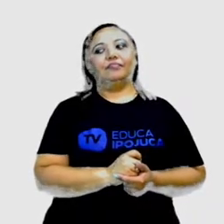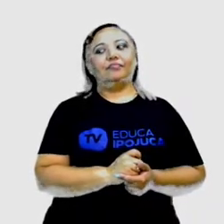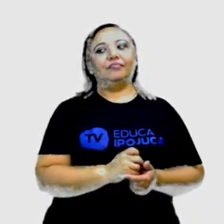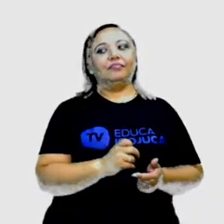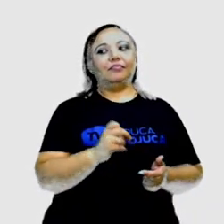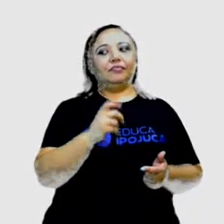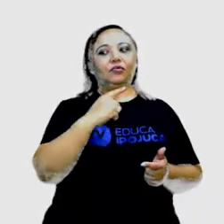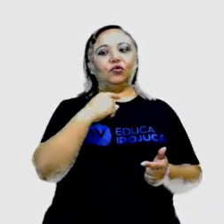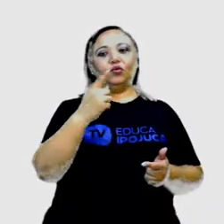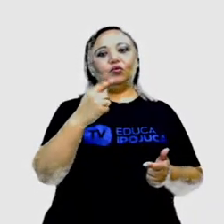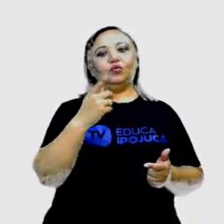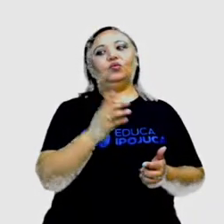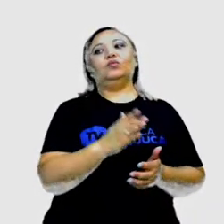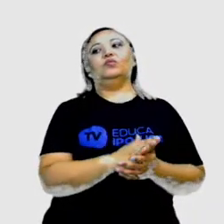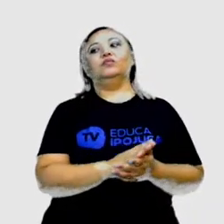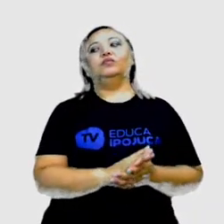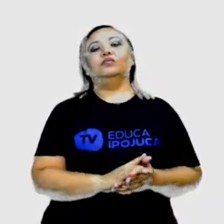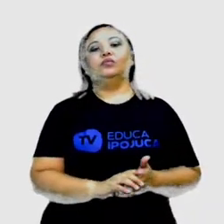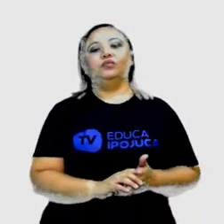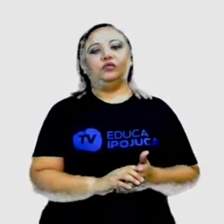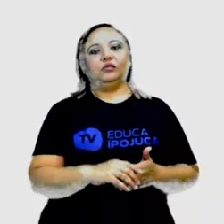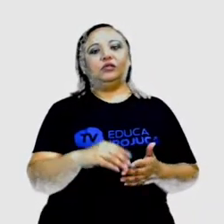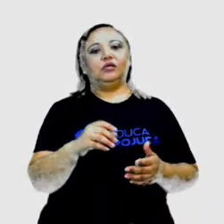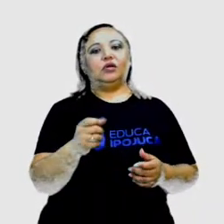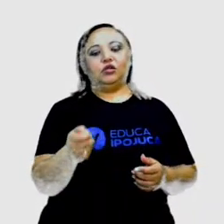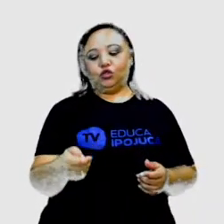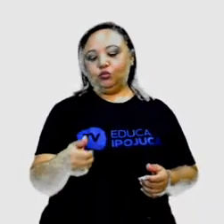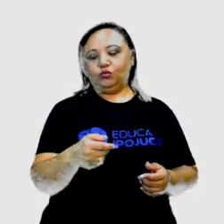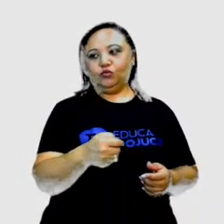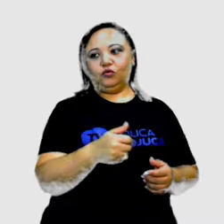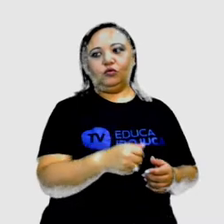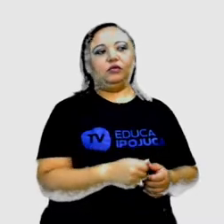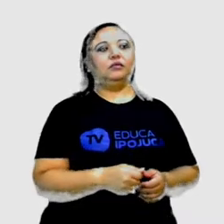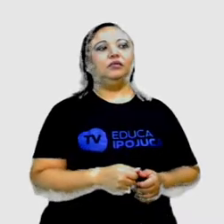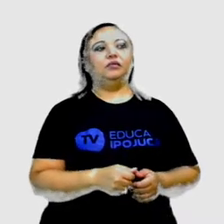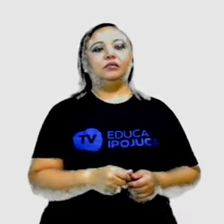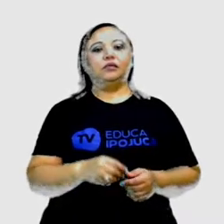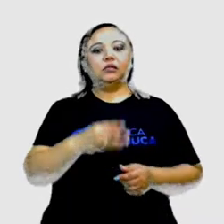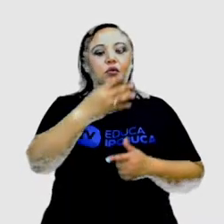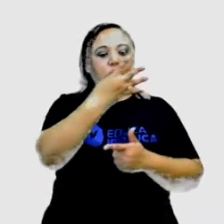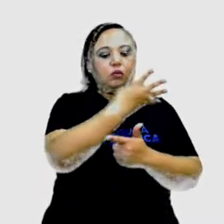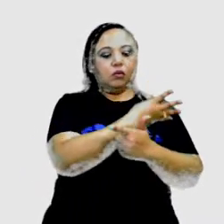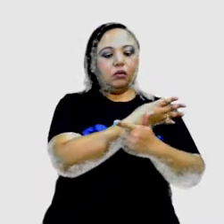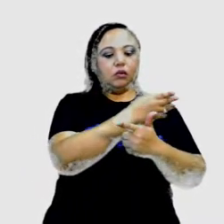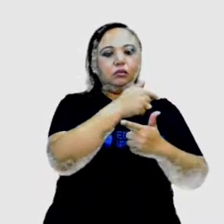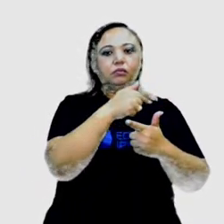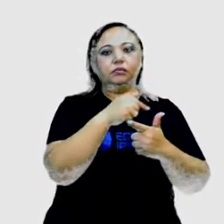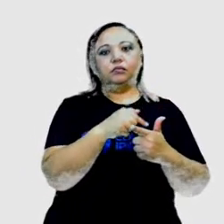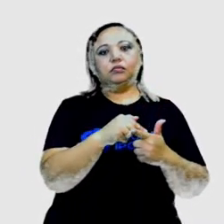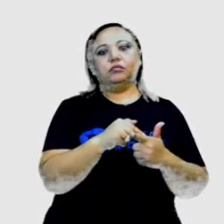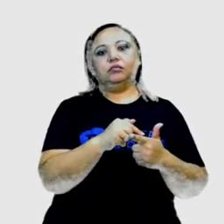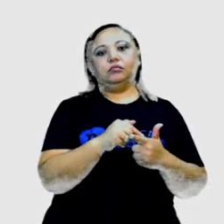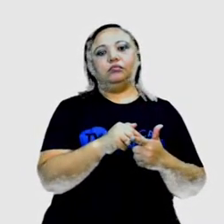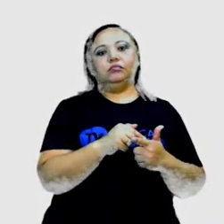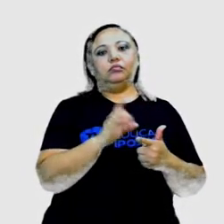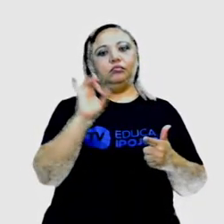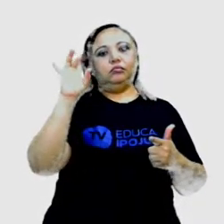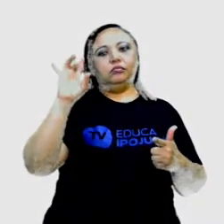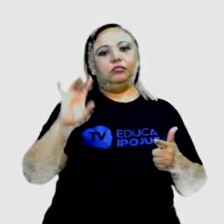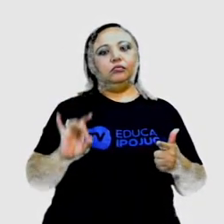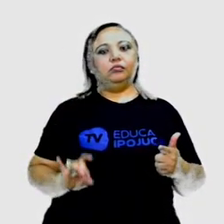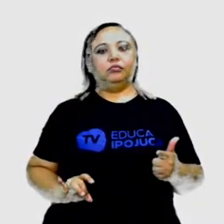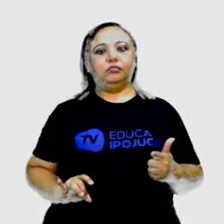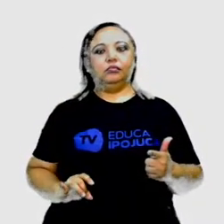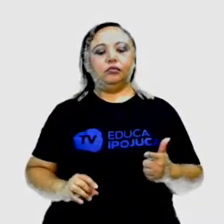as bolas inteirinhas para todas as crianças. Pois é. Esse número 47 é um número muito especial. Eu